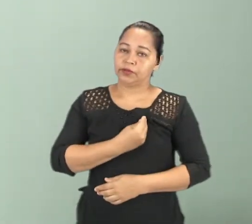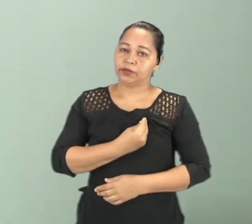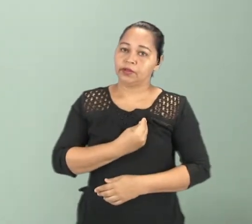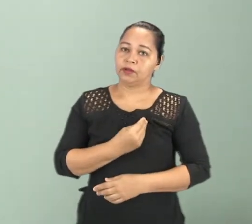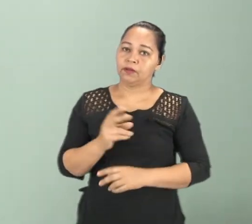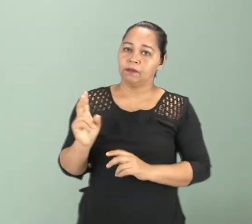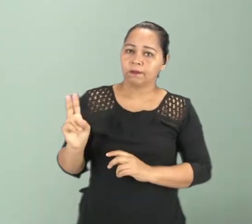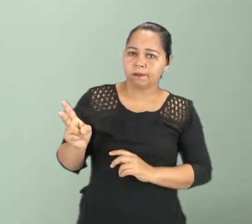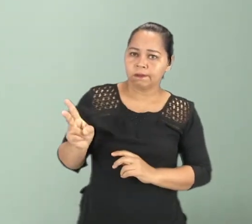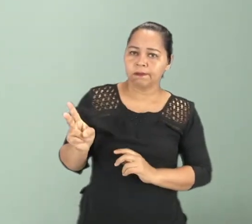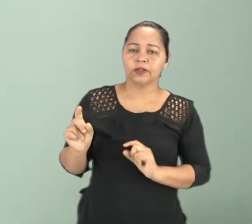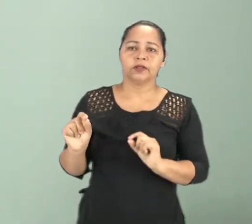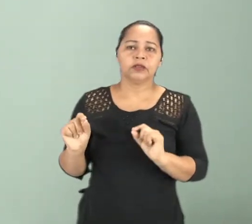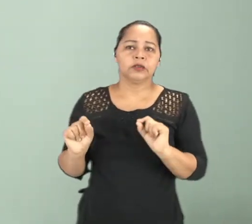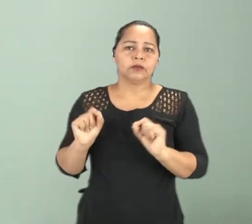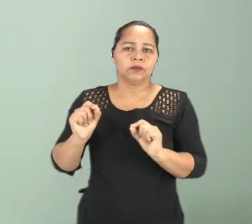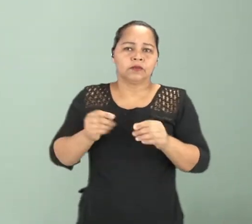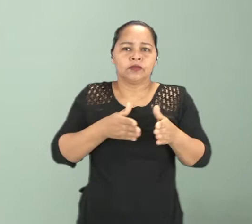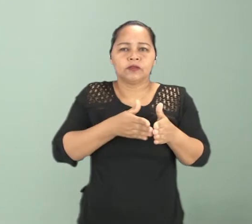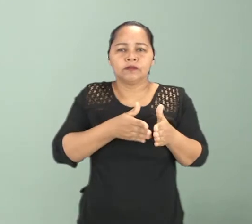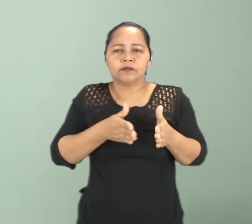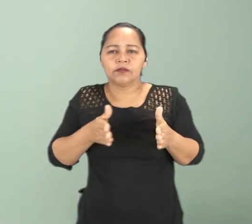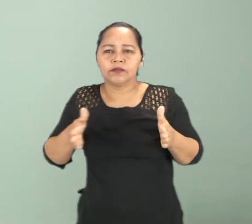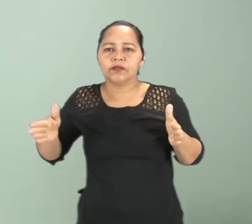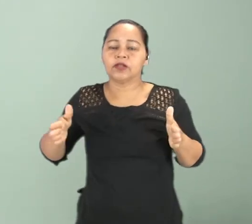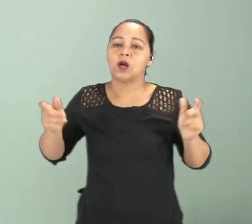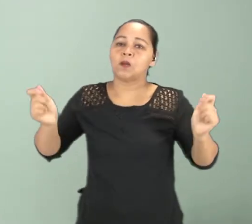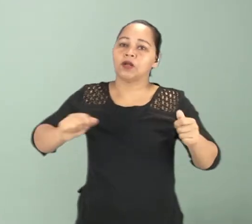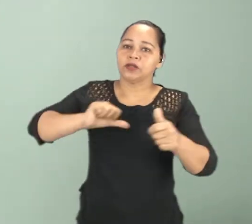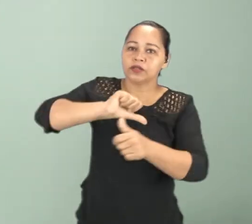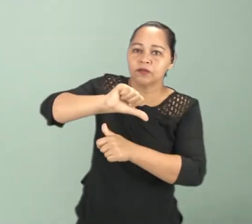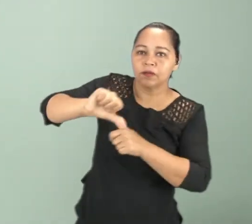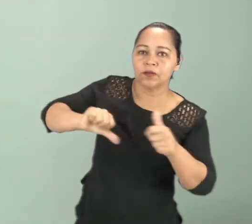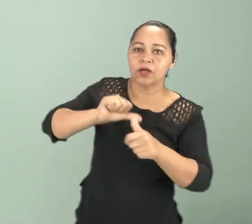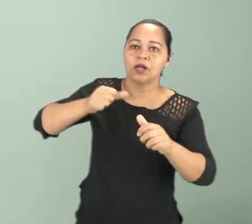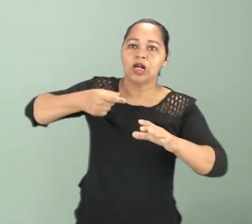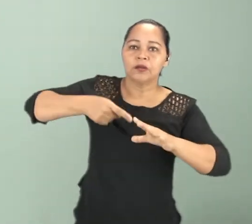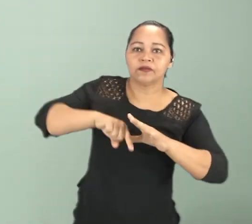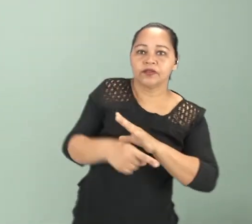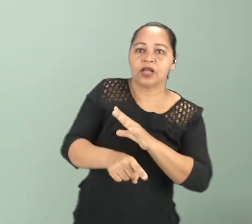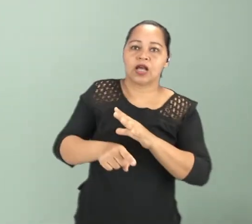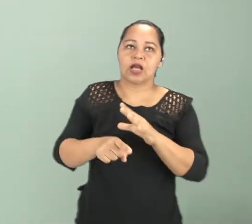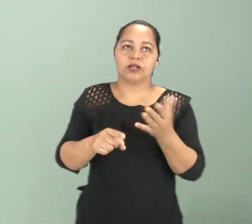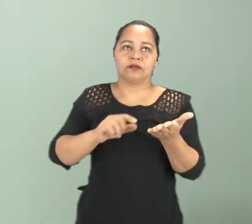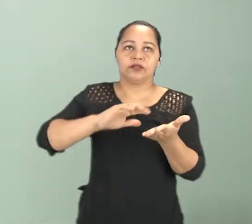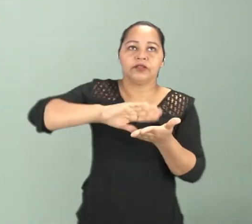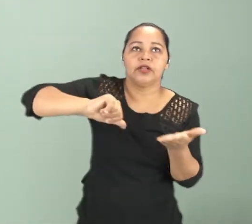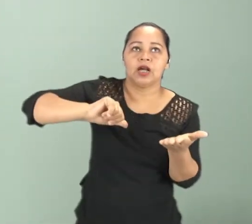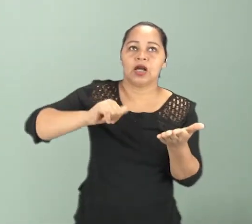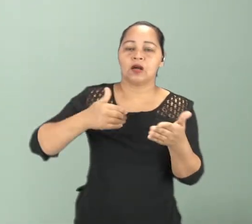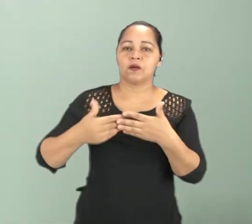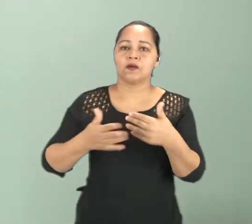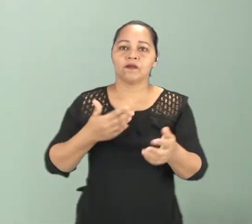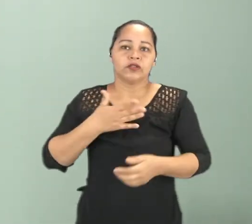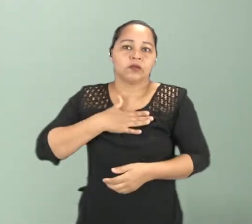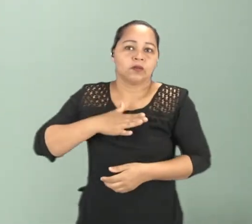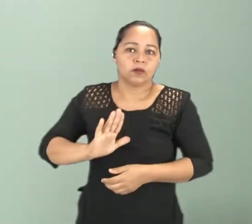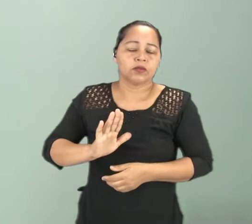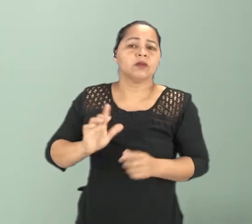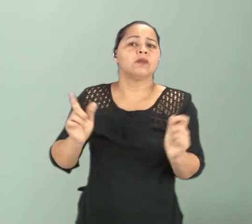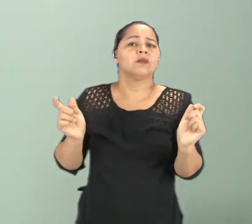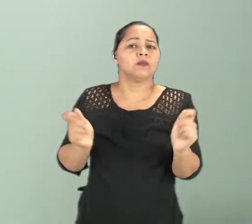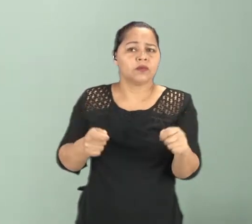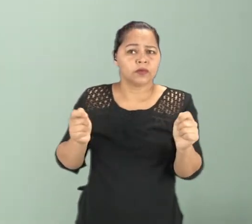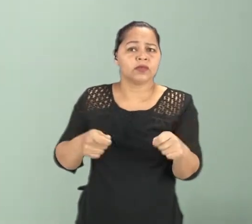tá? Com o decorrer do tempo, você pode transformá-lo, mudá-lo, aprofundá-lo, tá? Então,